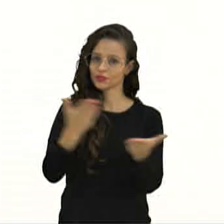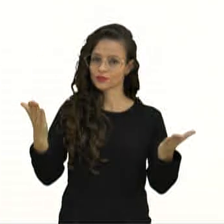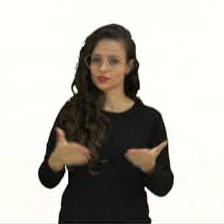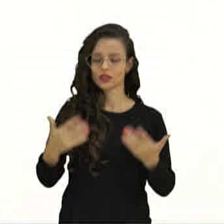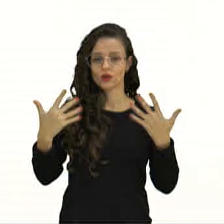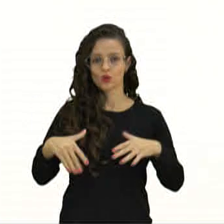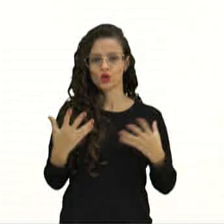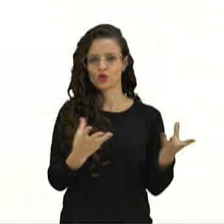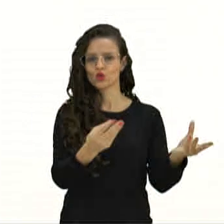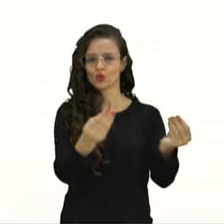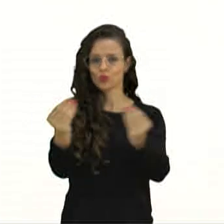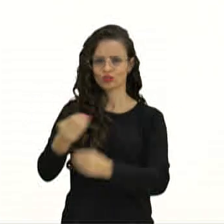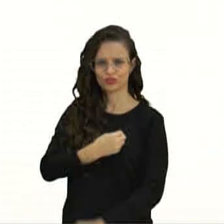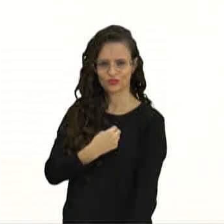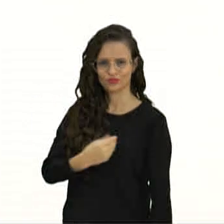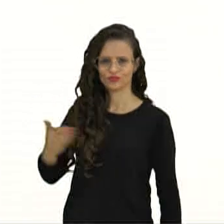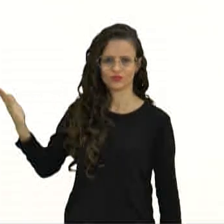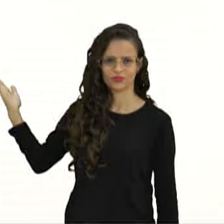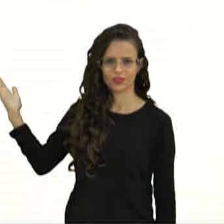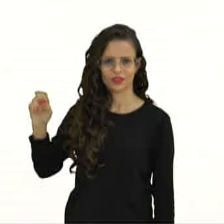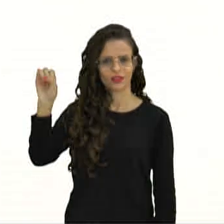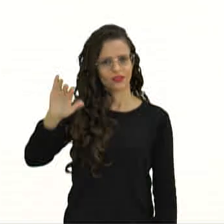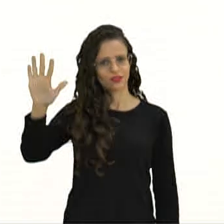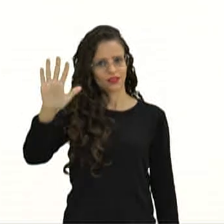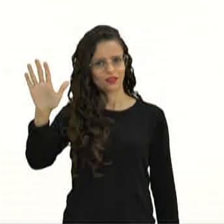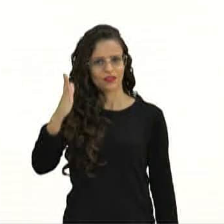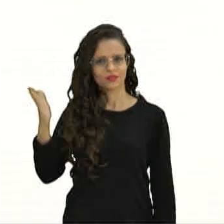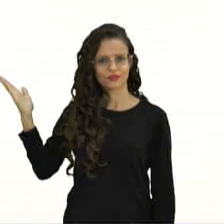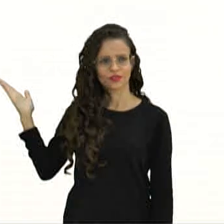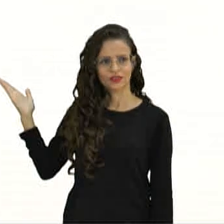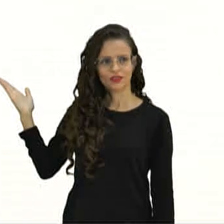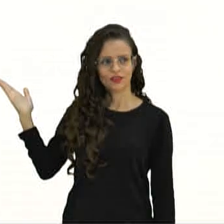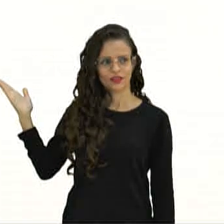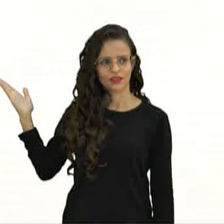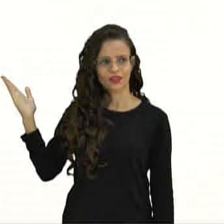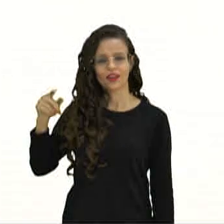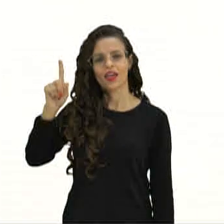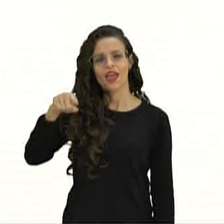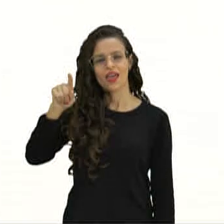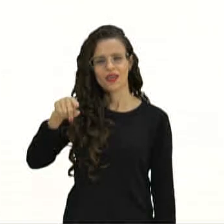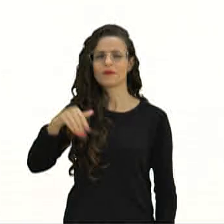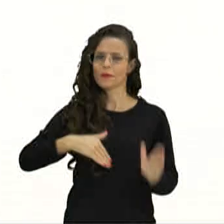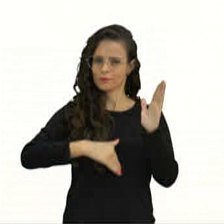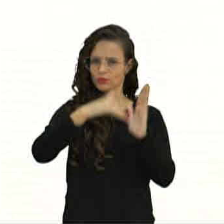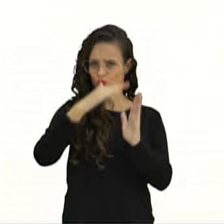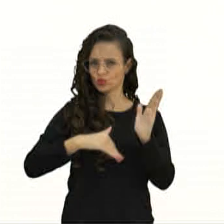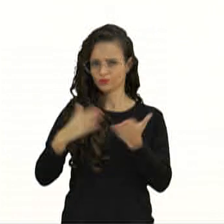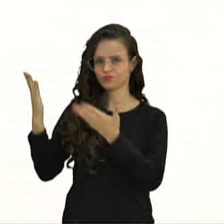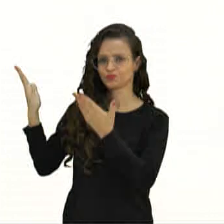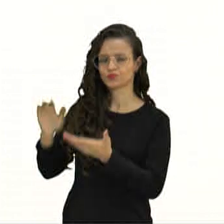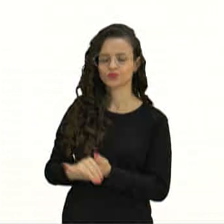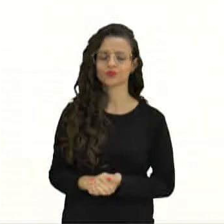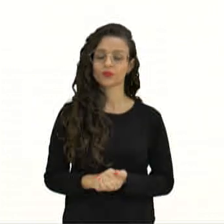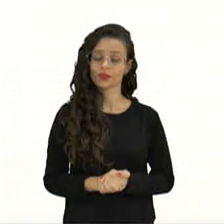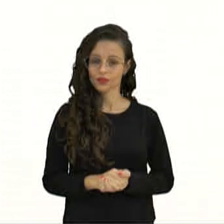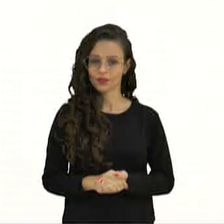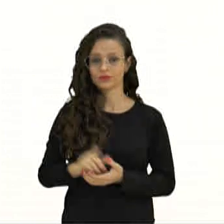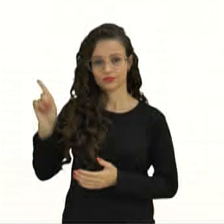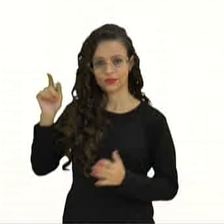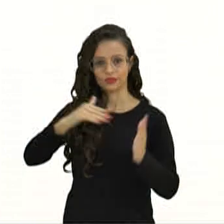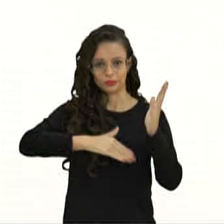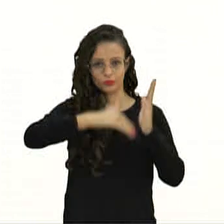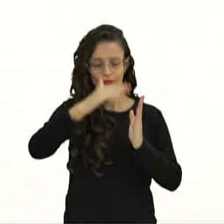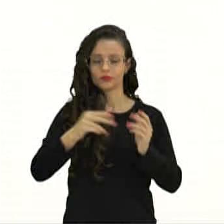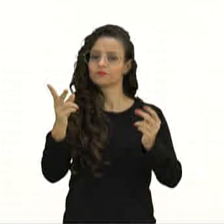vivo, é um desenho, né? É uma pintura. Nessa pintura,